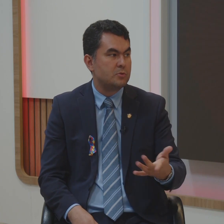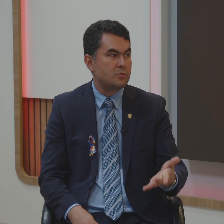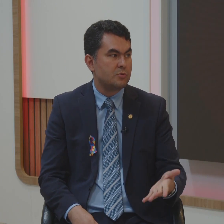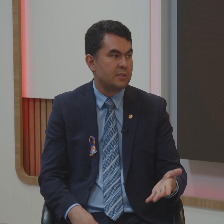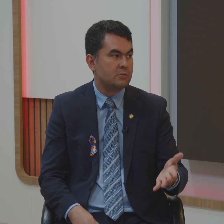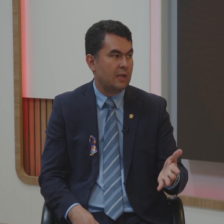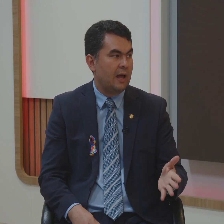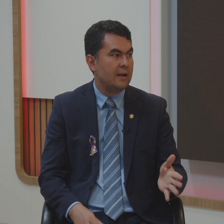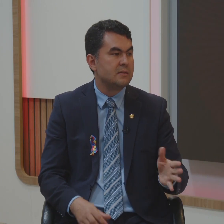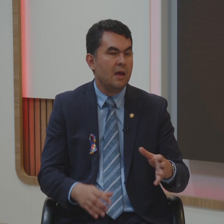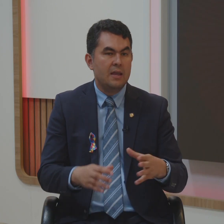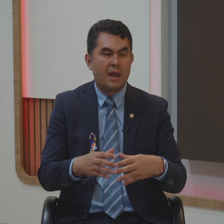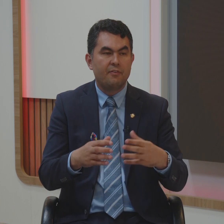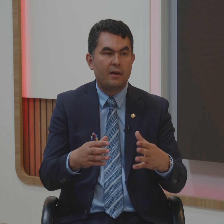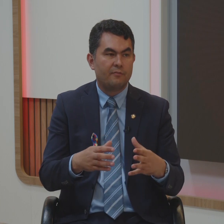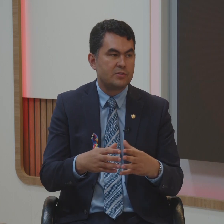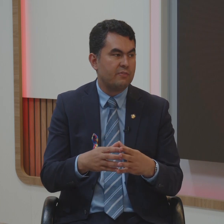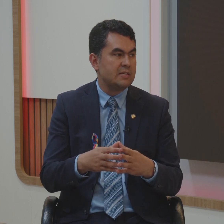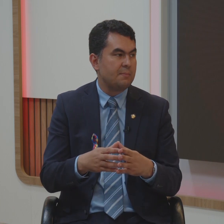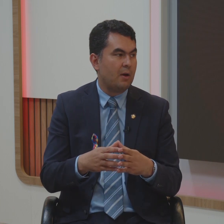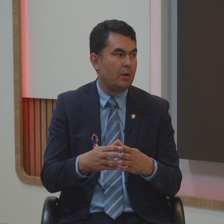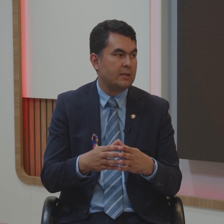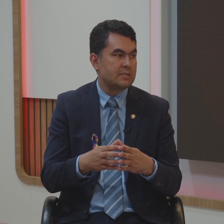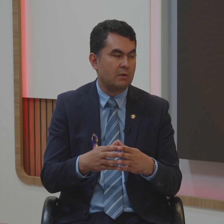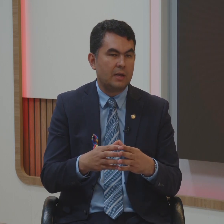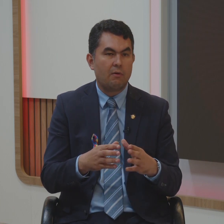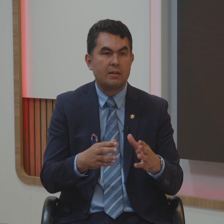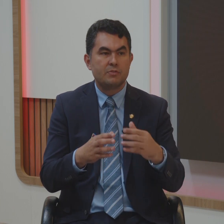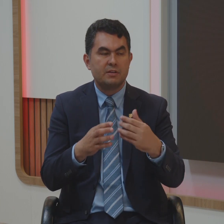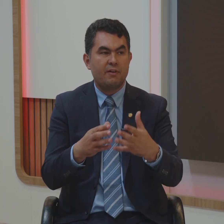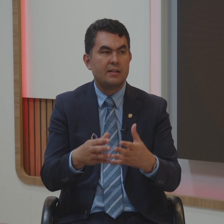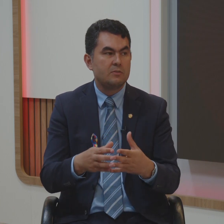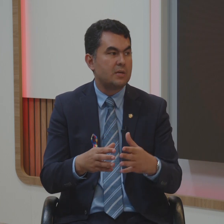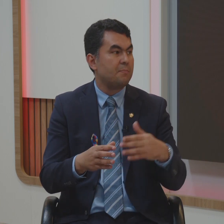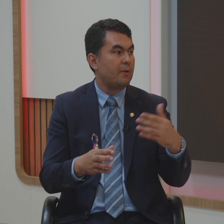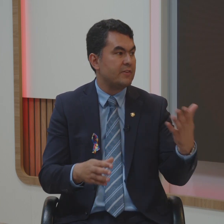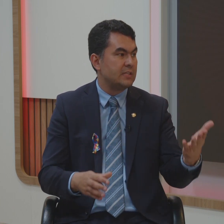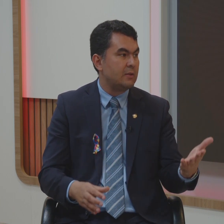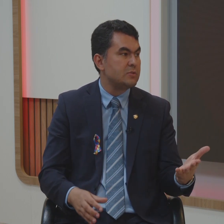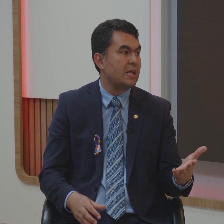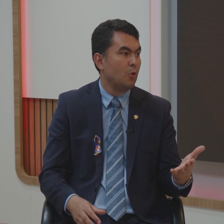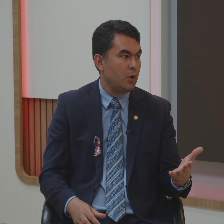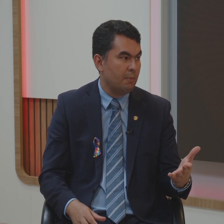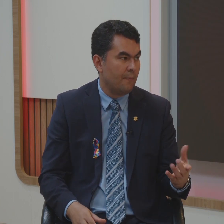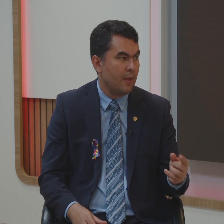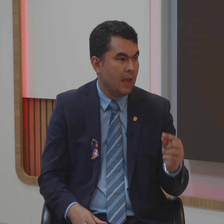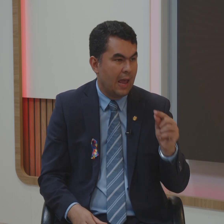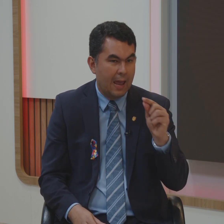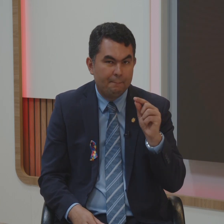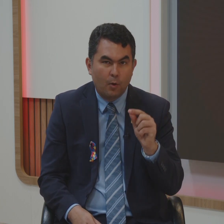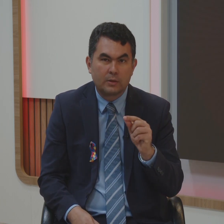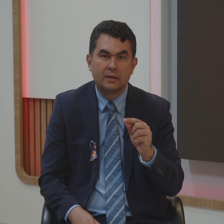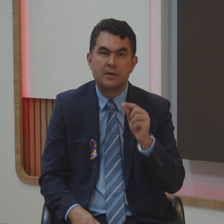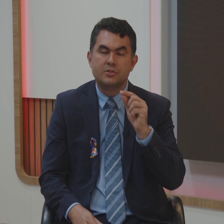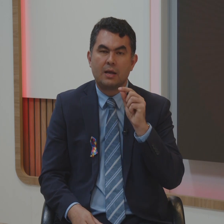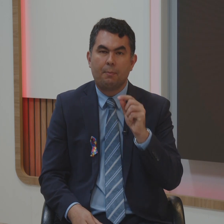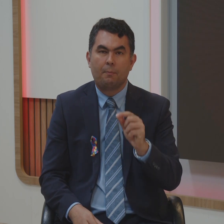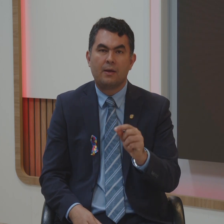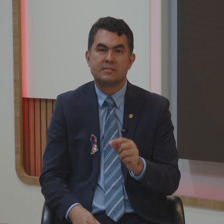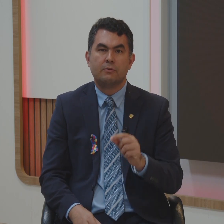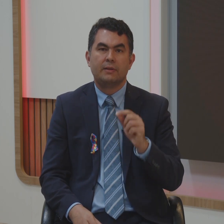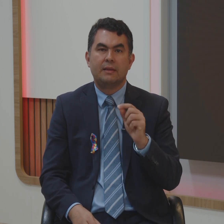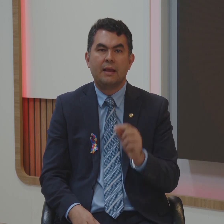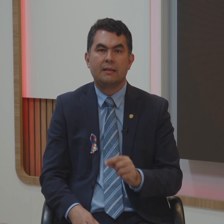dos números dos conselhos tutelares, e aí você vai receber a orientação adequada e você vai denunciar, e pode fazer denúncia anônima. Sim. É importante